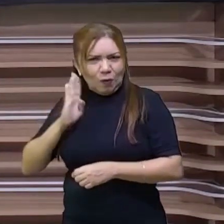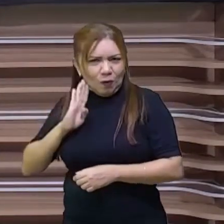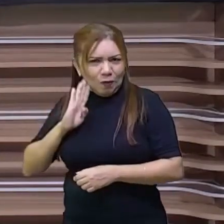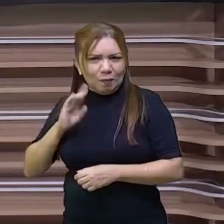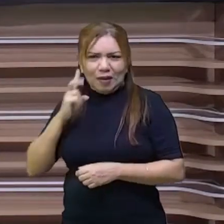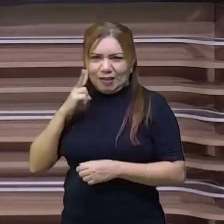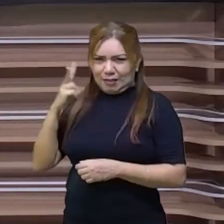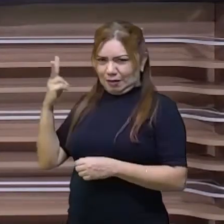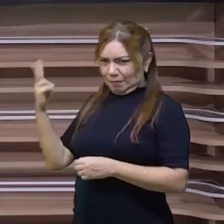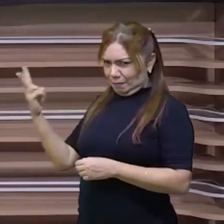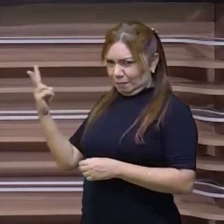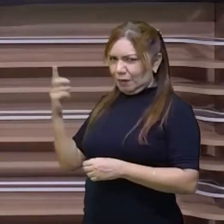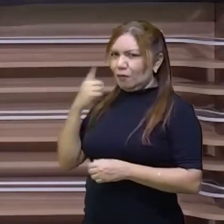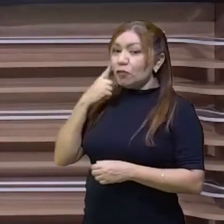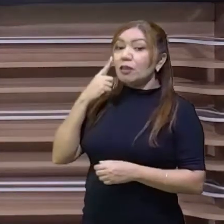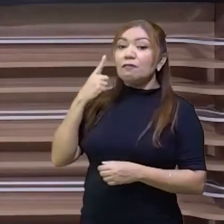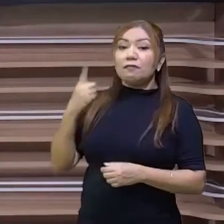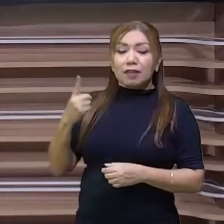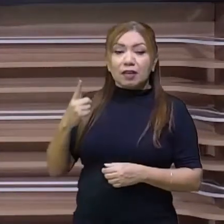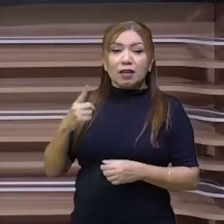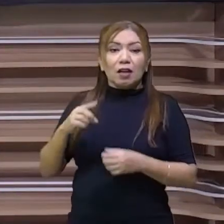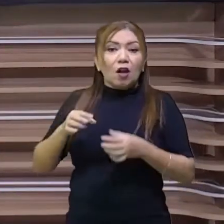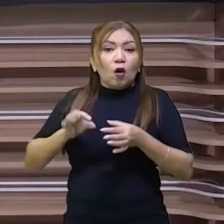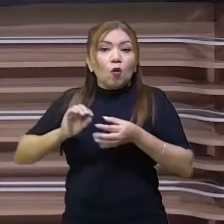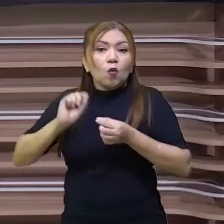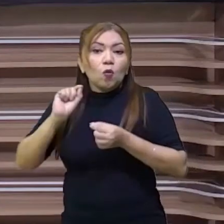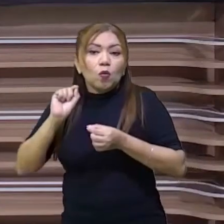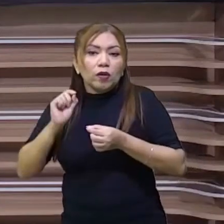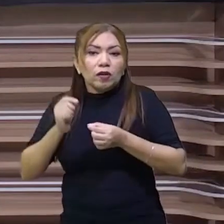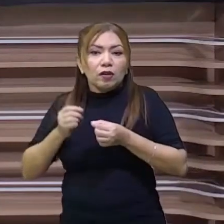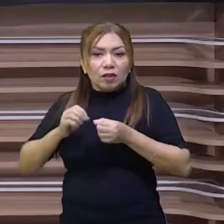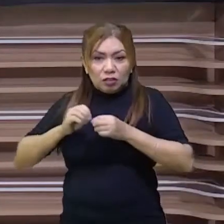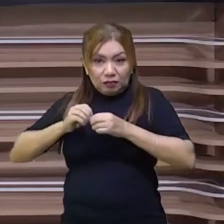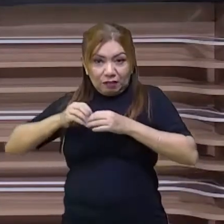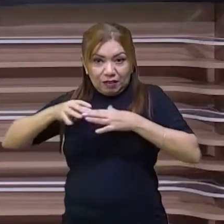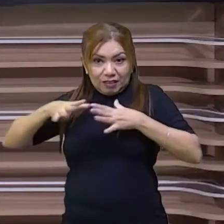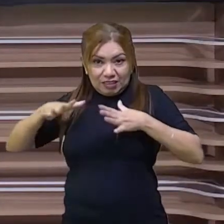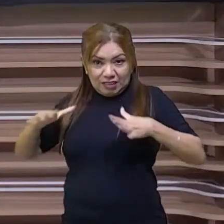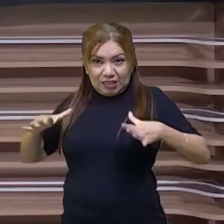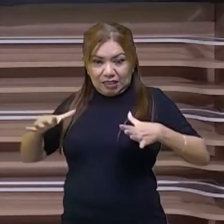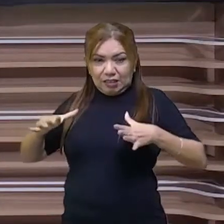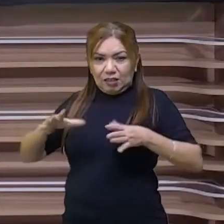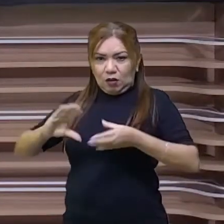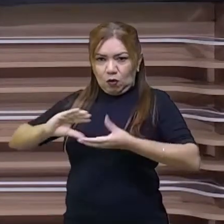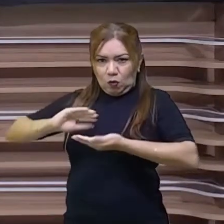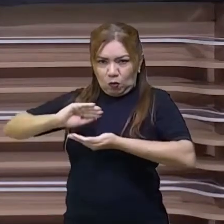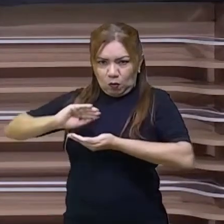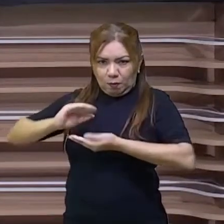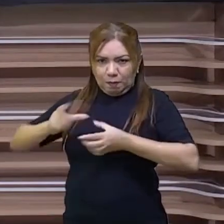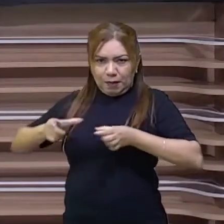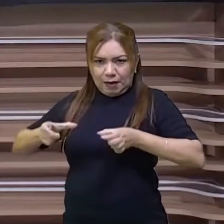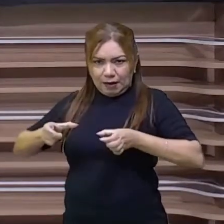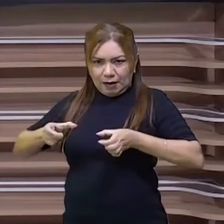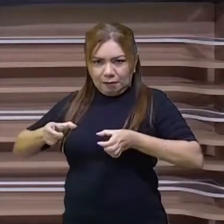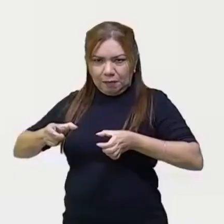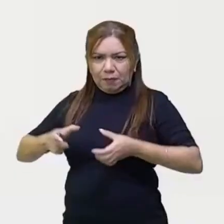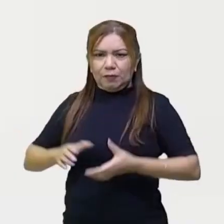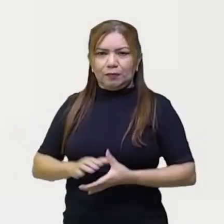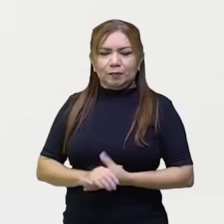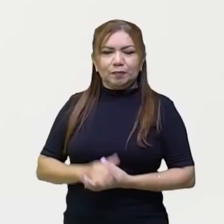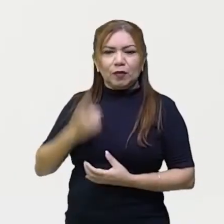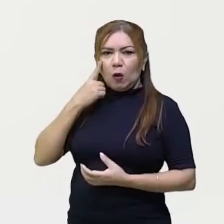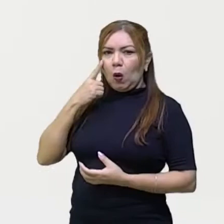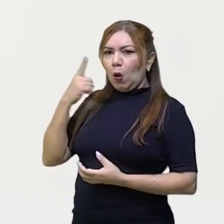ponta na tela aí para você ver como foi qual foi o resultado que nós tivemos aquele paralelepípedo Olho na